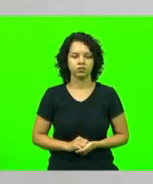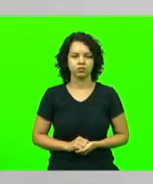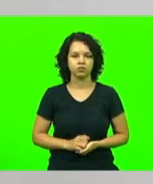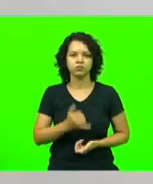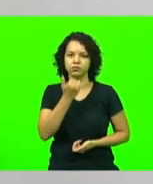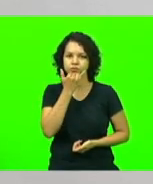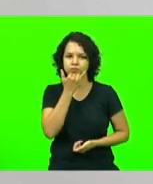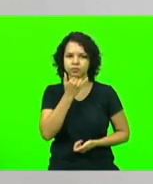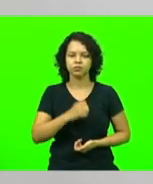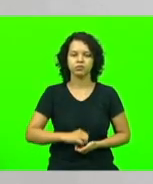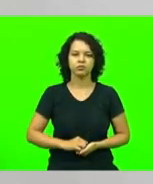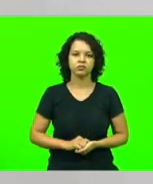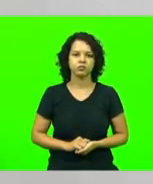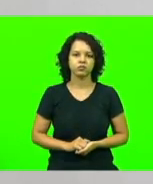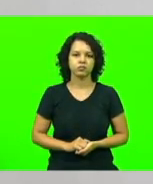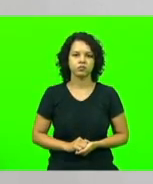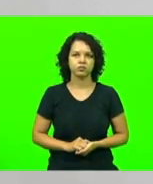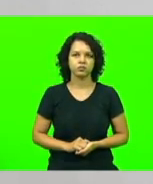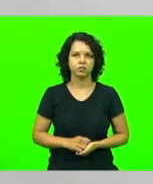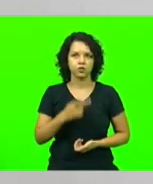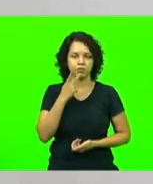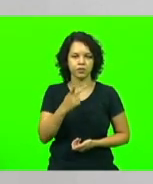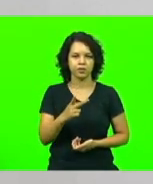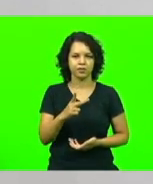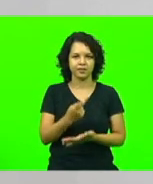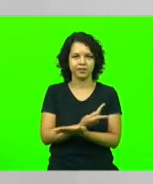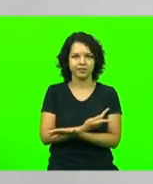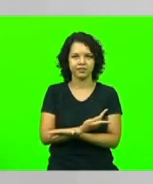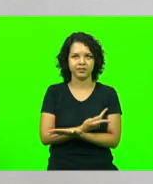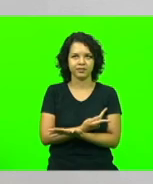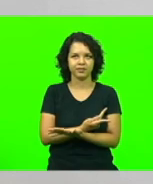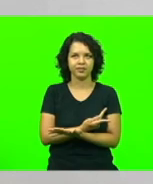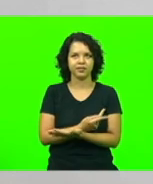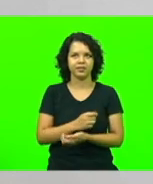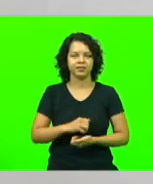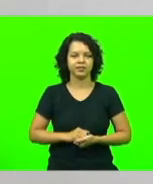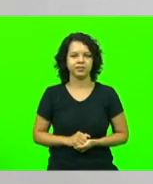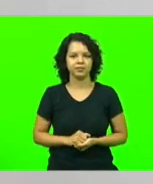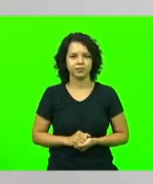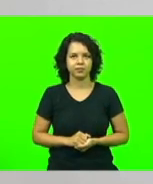Desculpa. Me expressei mal. Quem não comunica se estrumbica.